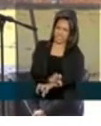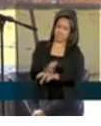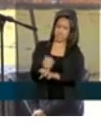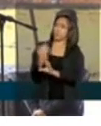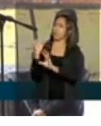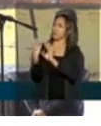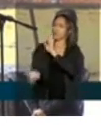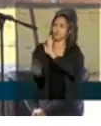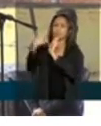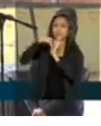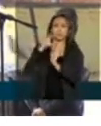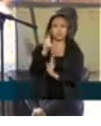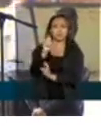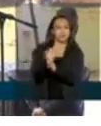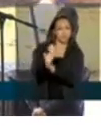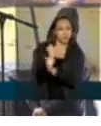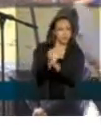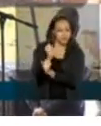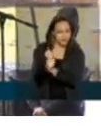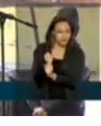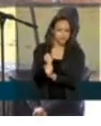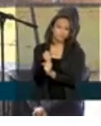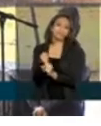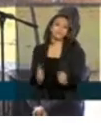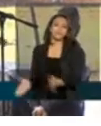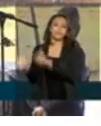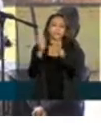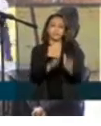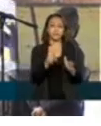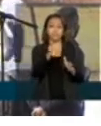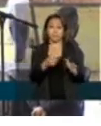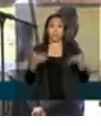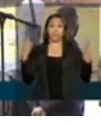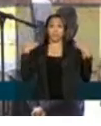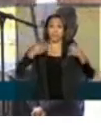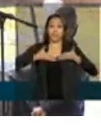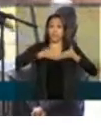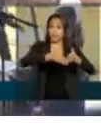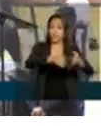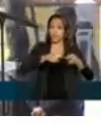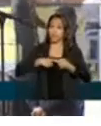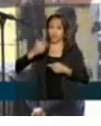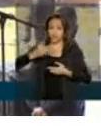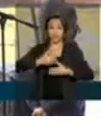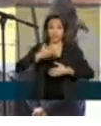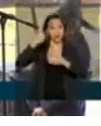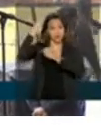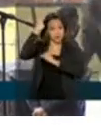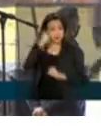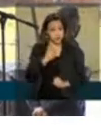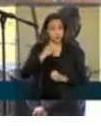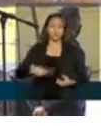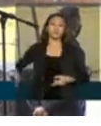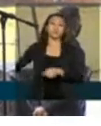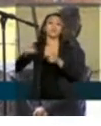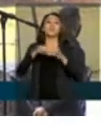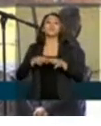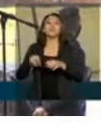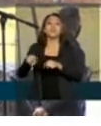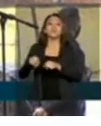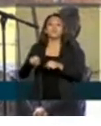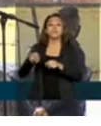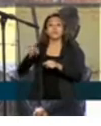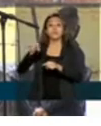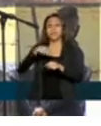Defesa, general Fernando, através da Marinha, Aeronáutica, o Exército, foi um grande parceiro junto ao IBAMA para